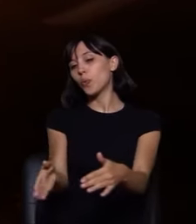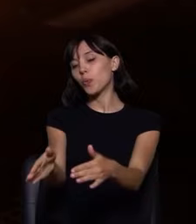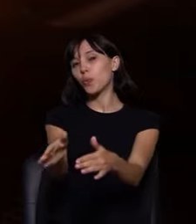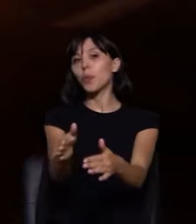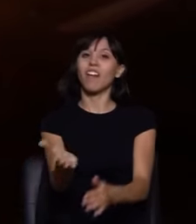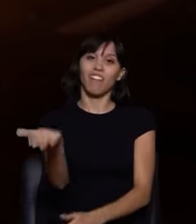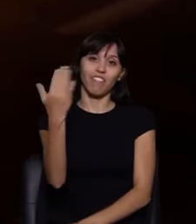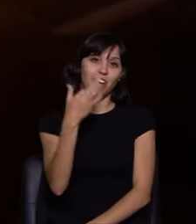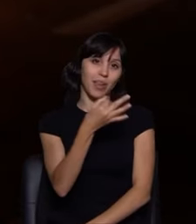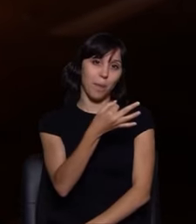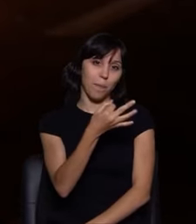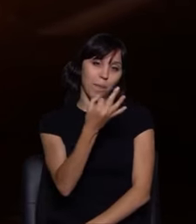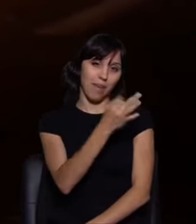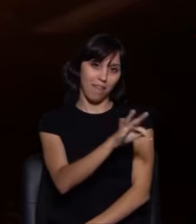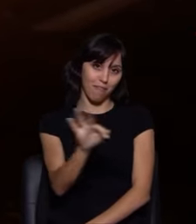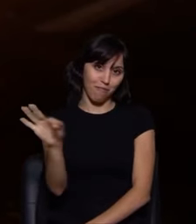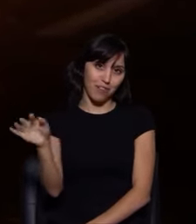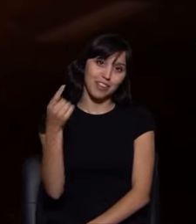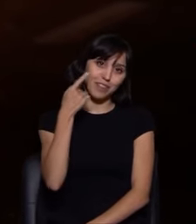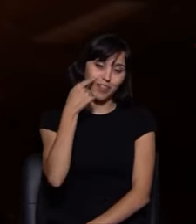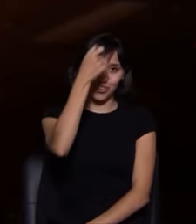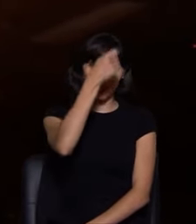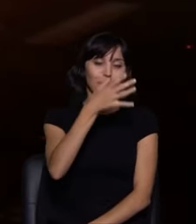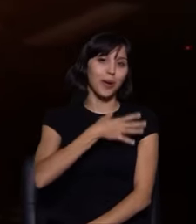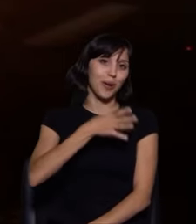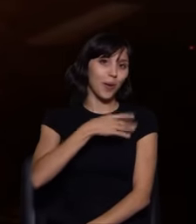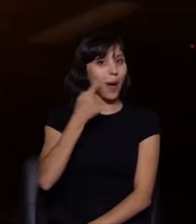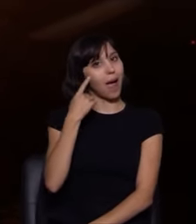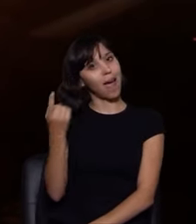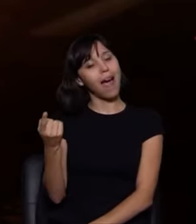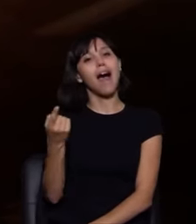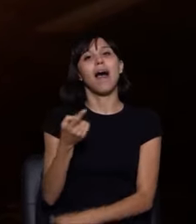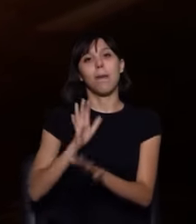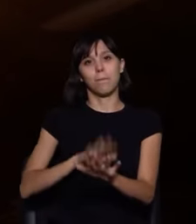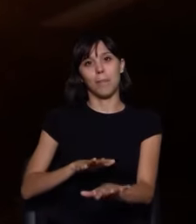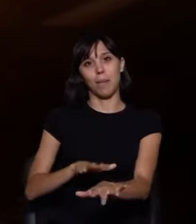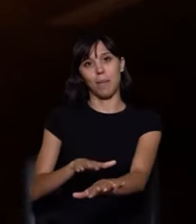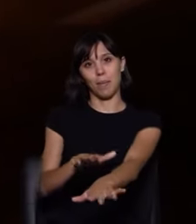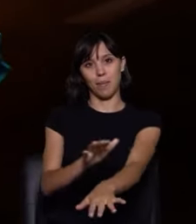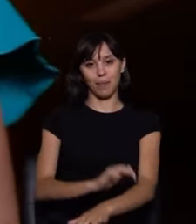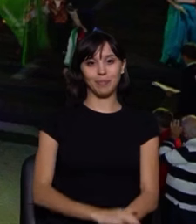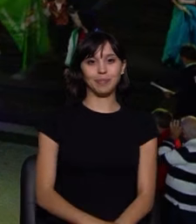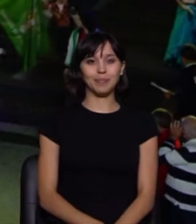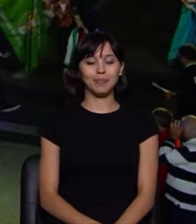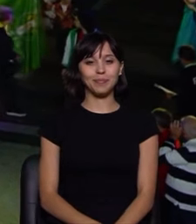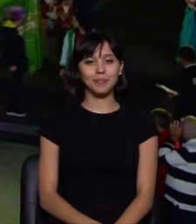à Penha ouvir histórias. É a marcha da Penha de França a descer à Avenida da Liberdade.